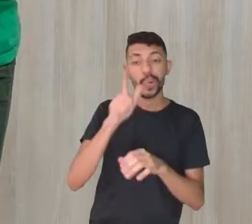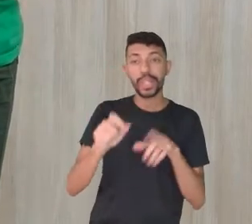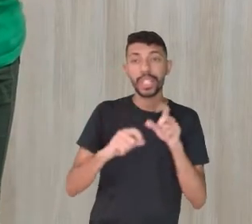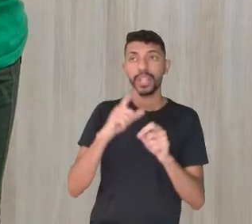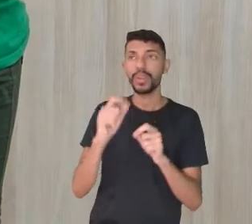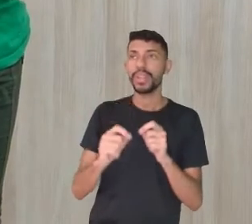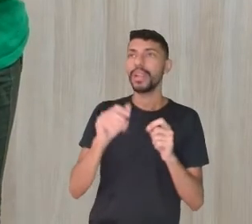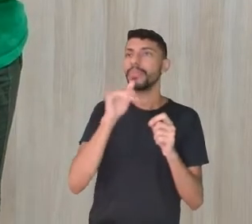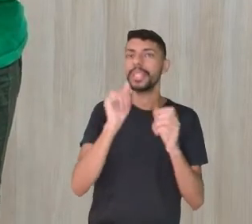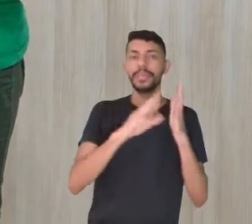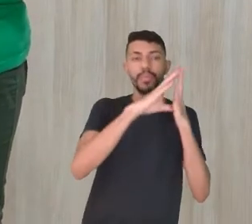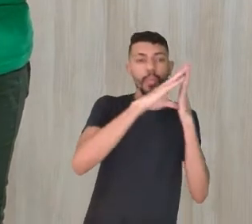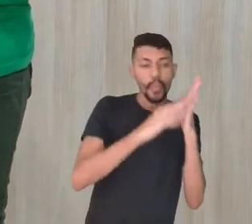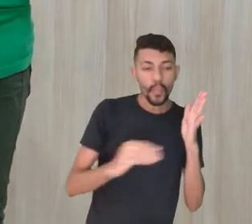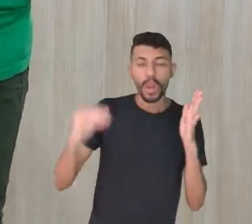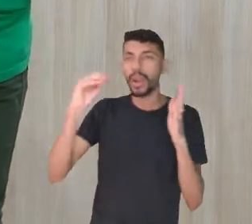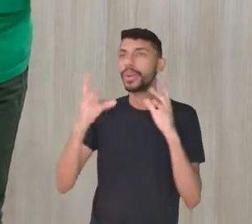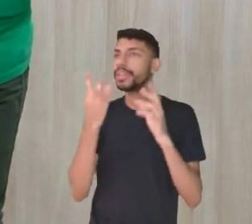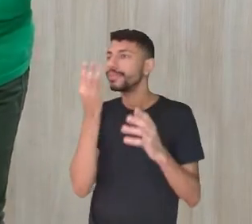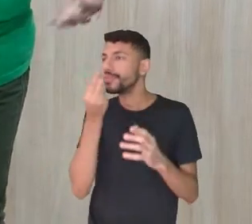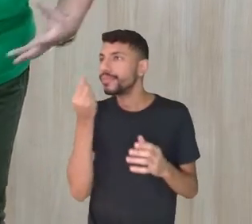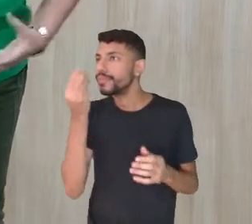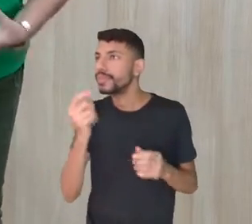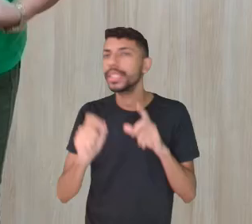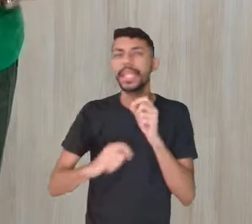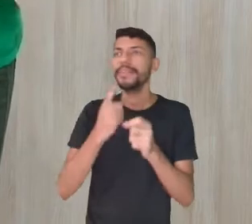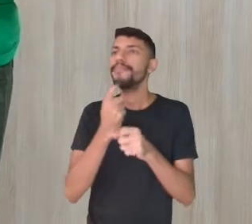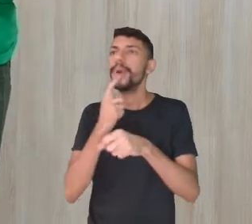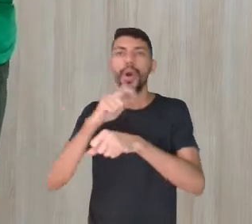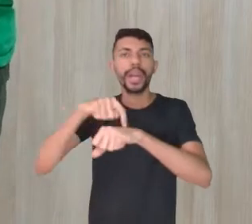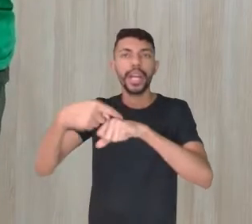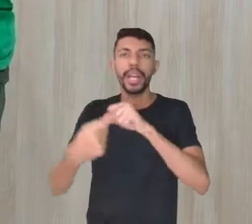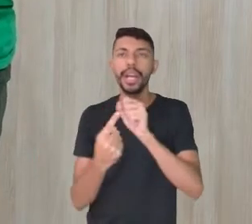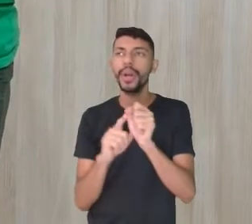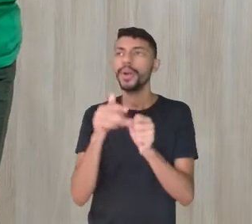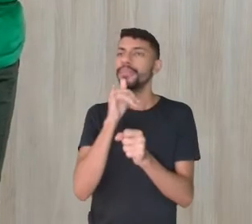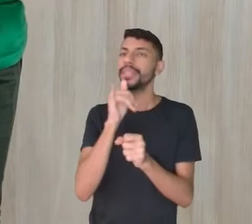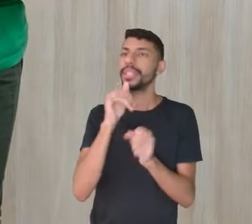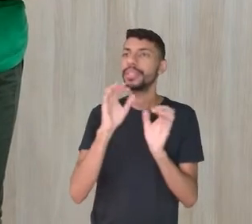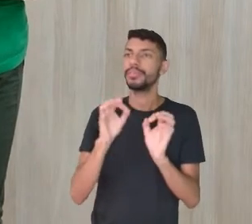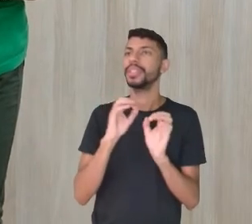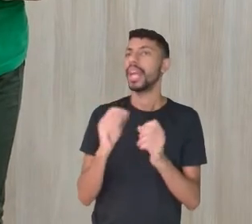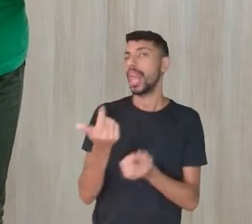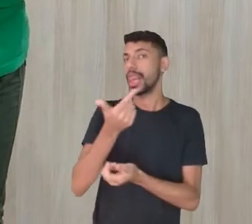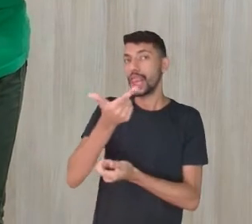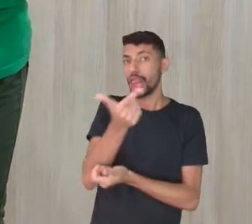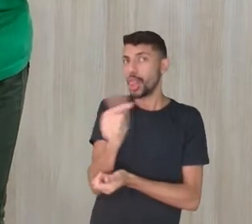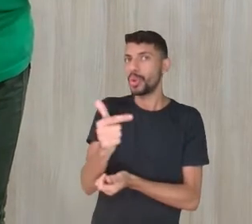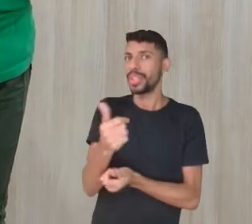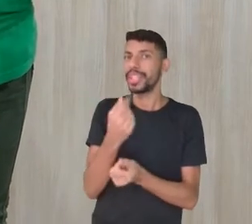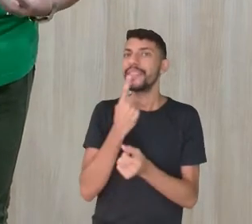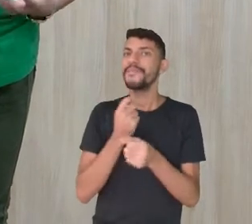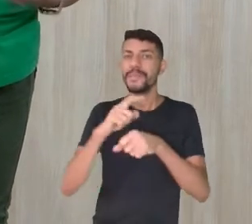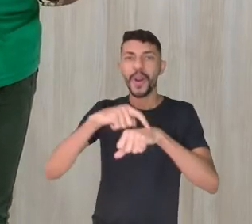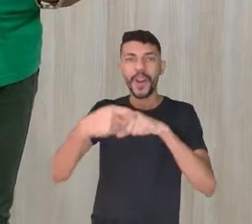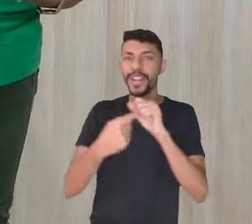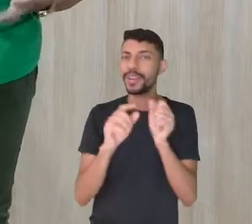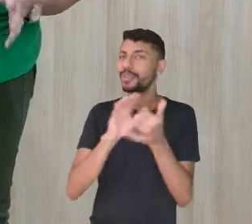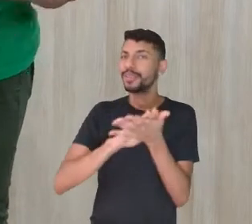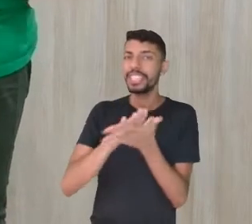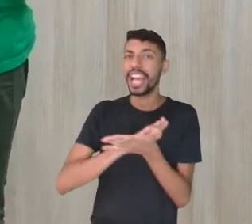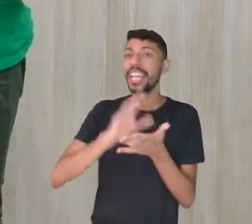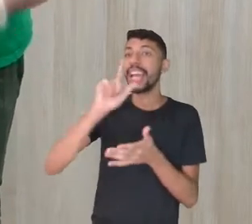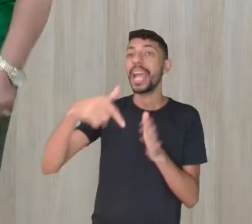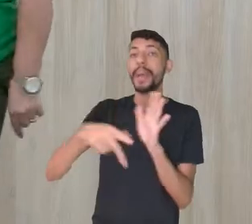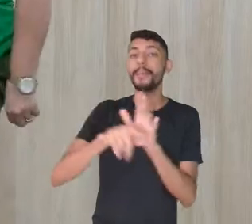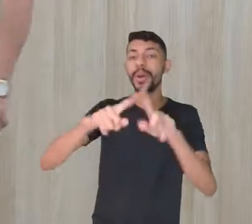o sabor sabor artificial de morango. Então, o morango nem passou perto. Ali tudo foi manipulado dentro de laboratório.